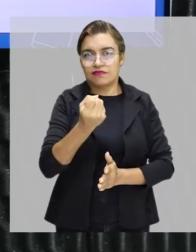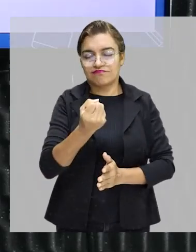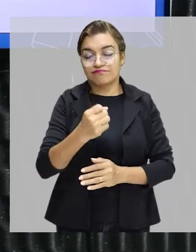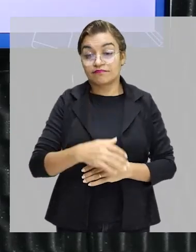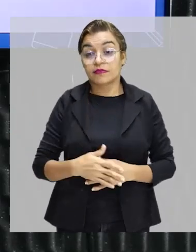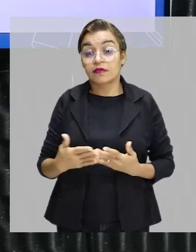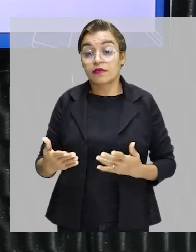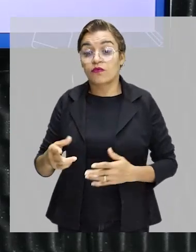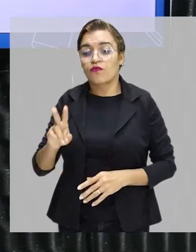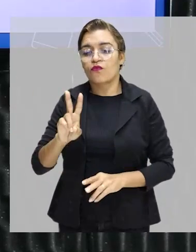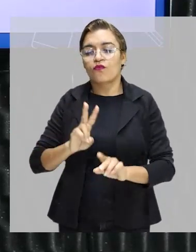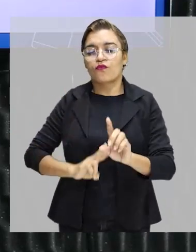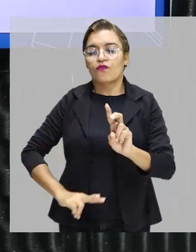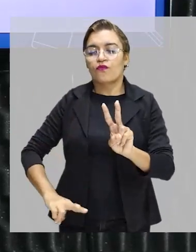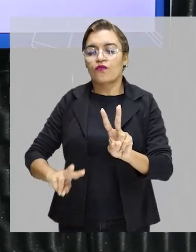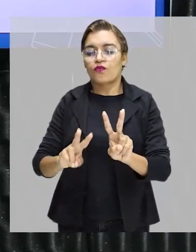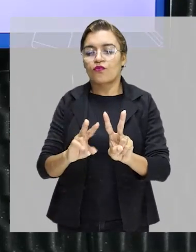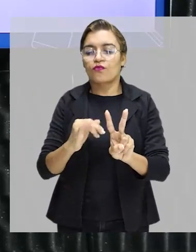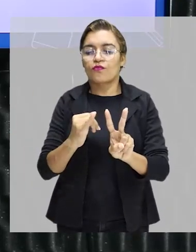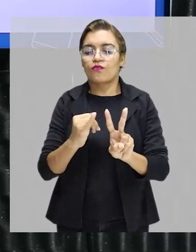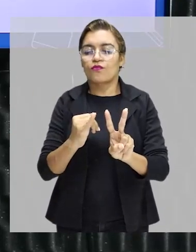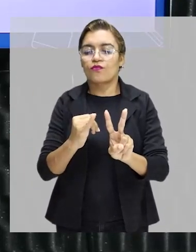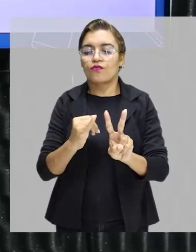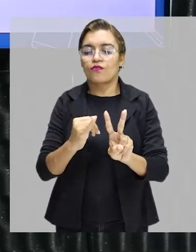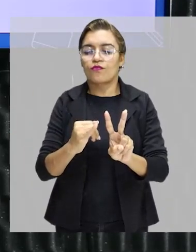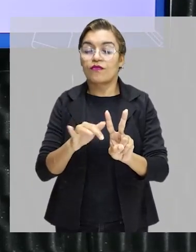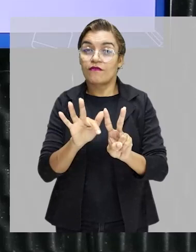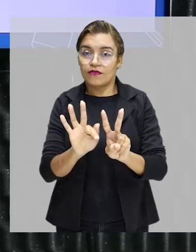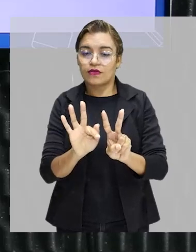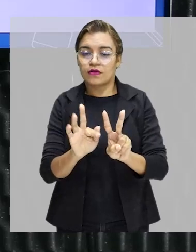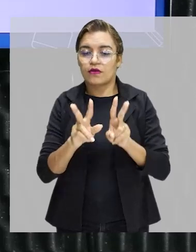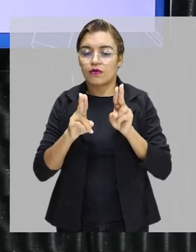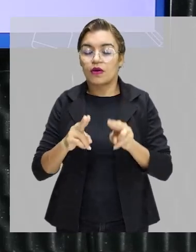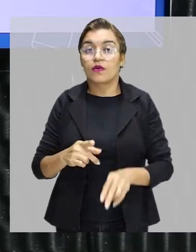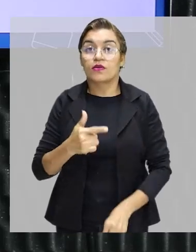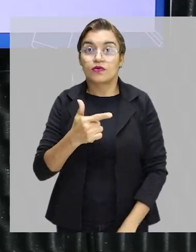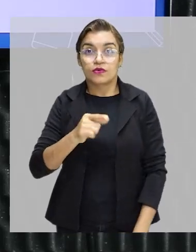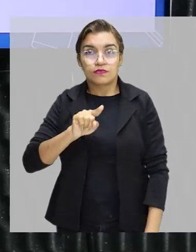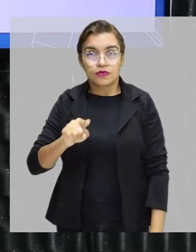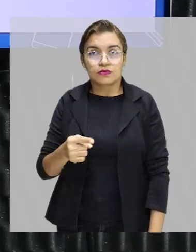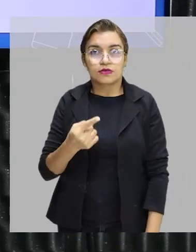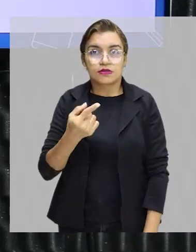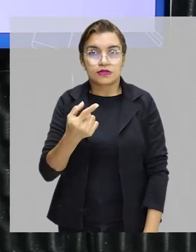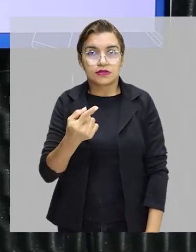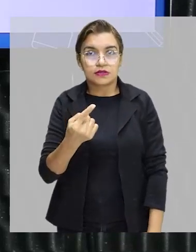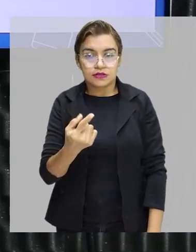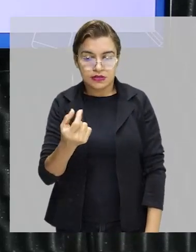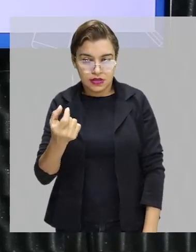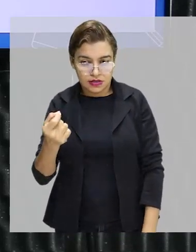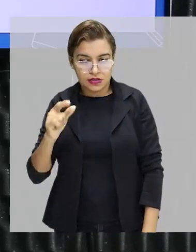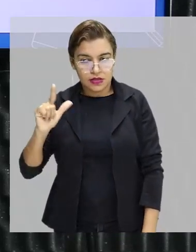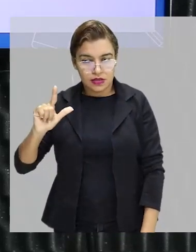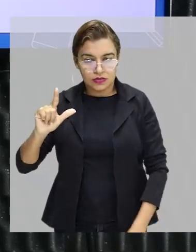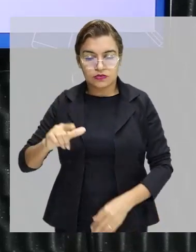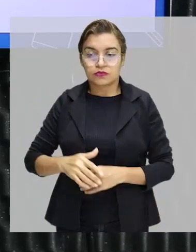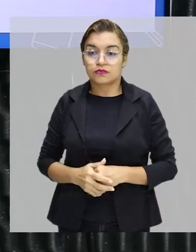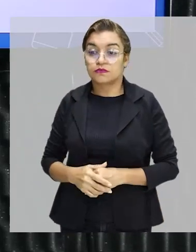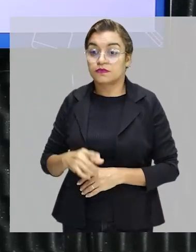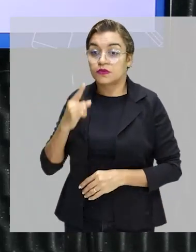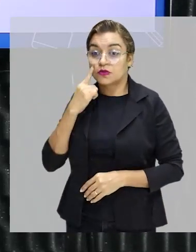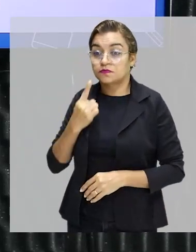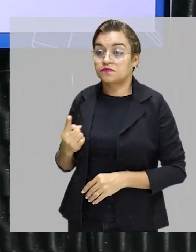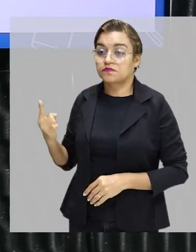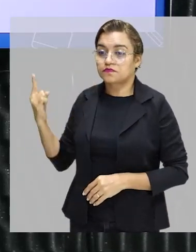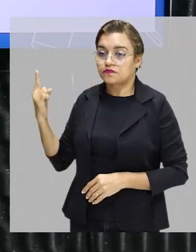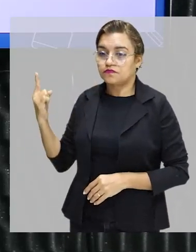volume final, um volume de 2.100 litros. Agora, quanto que foi adicionado, né? Aí eu coloquei aqui a